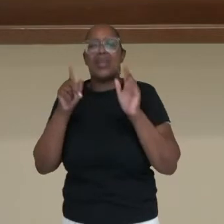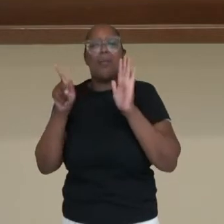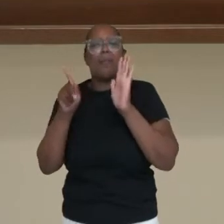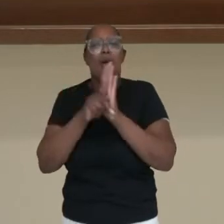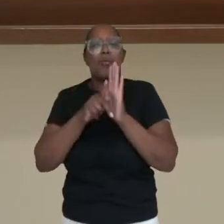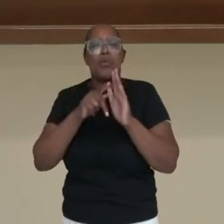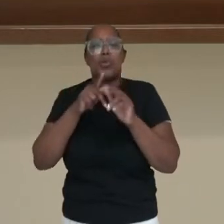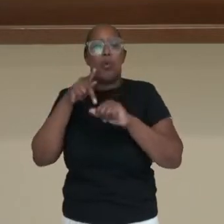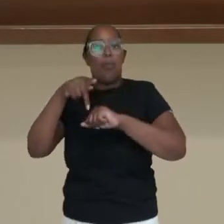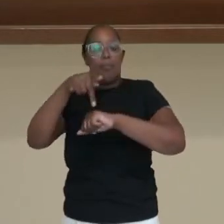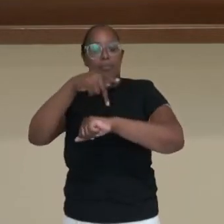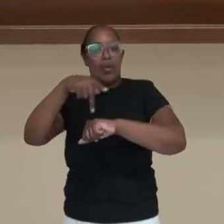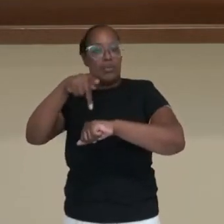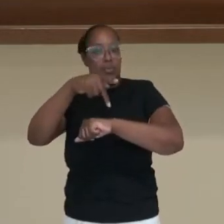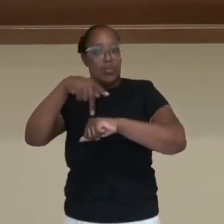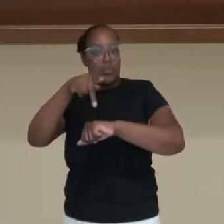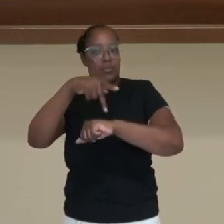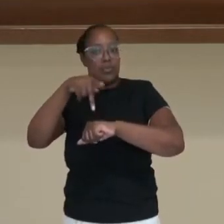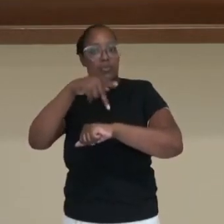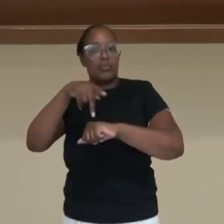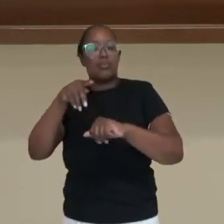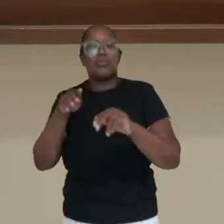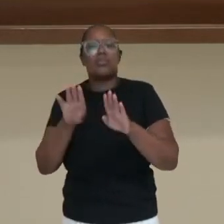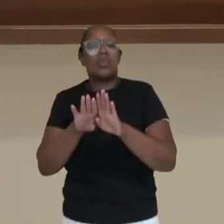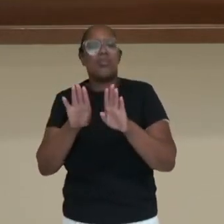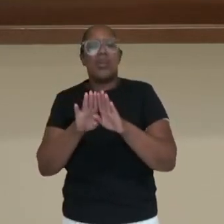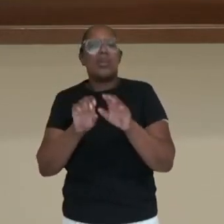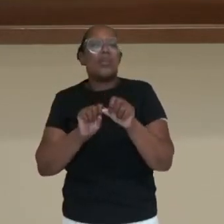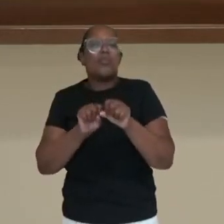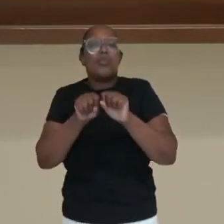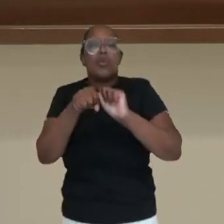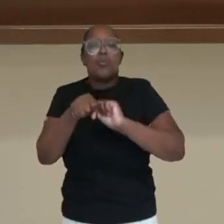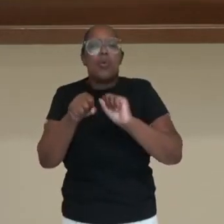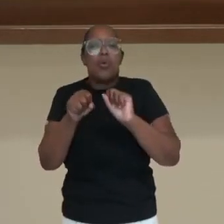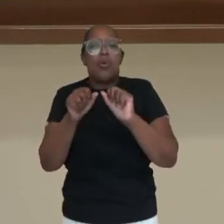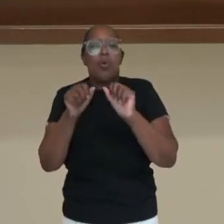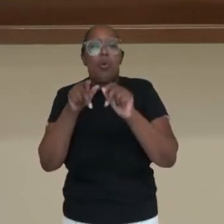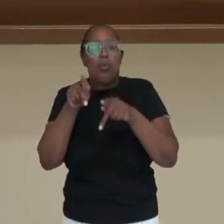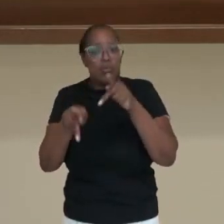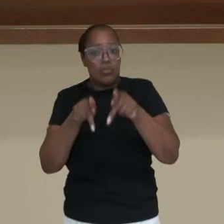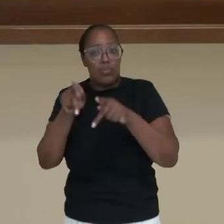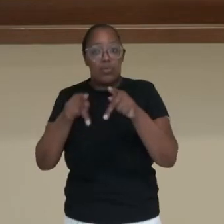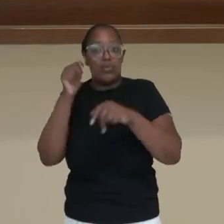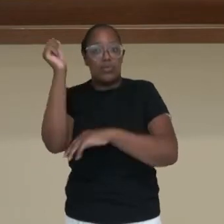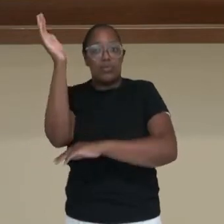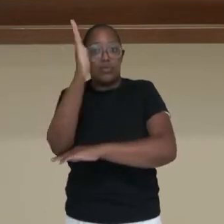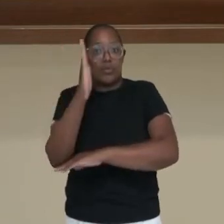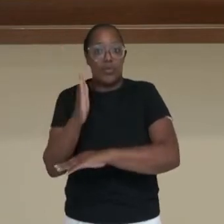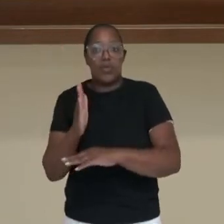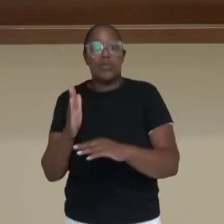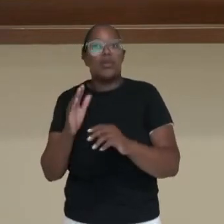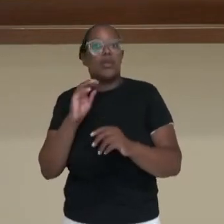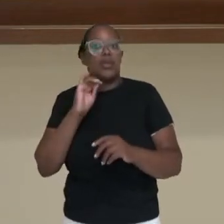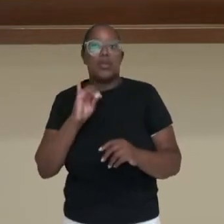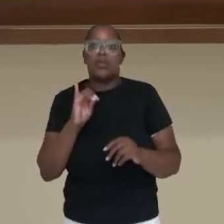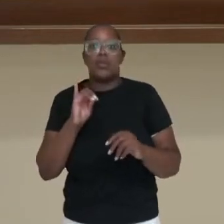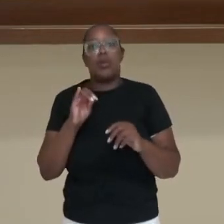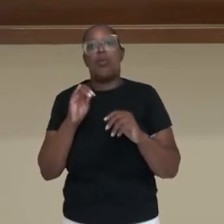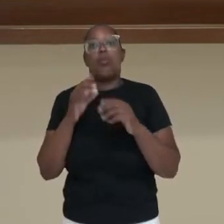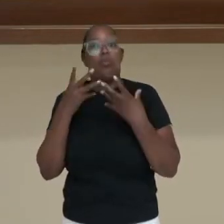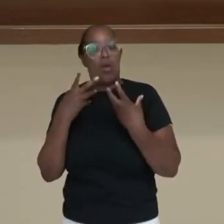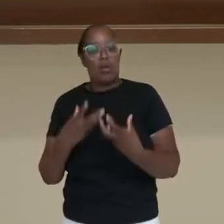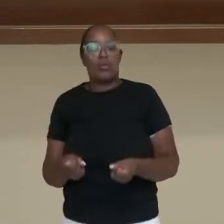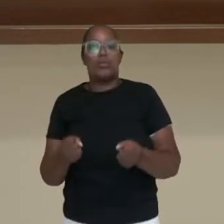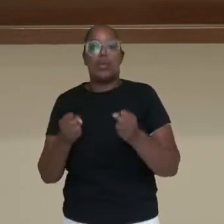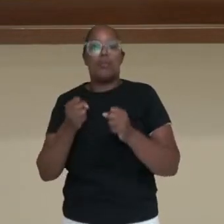né? Se trata de entender as religiões que formaram o povo brasileiro, independente se eu professo aquela religião,